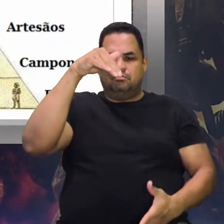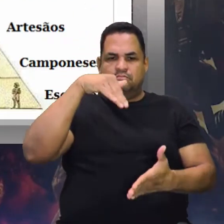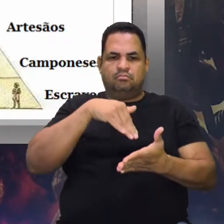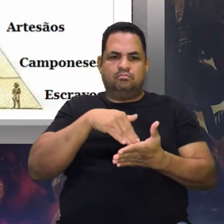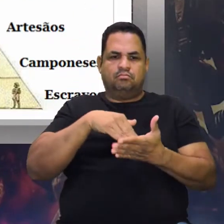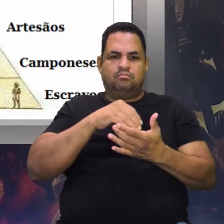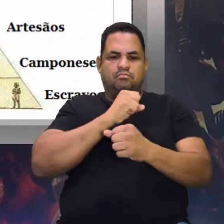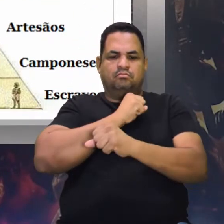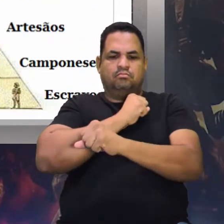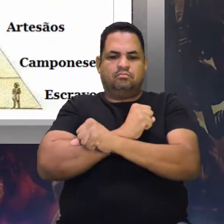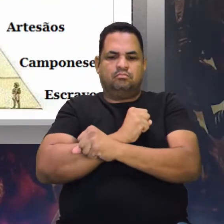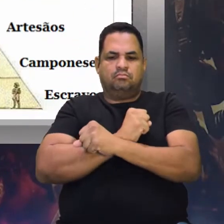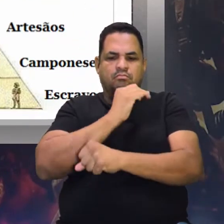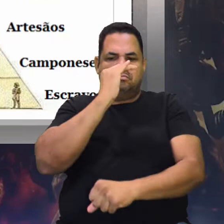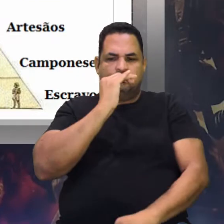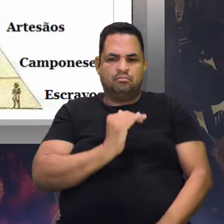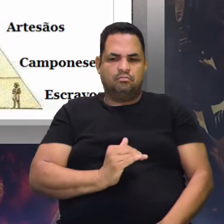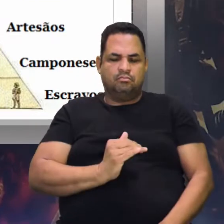o escravo